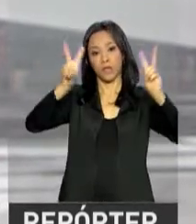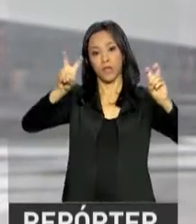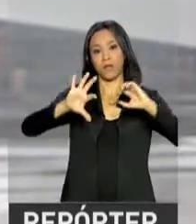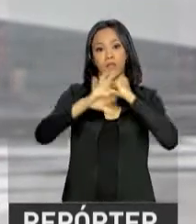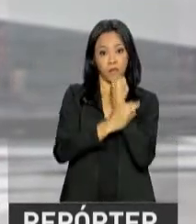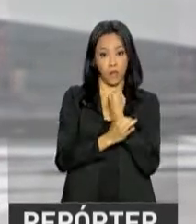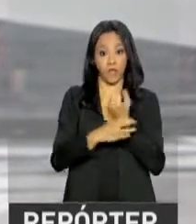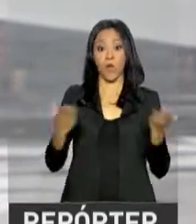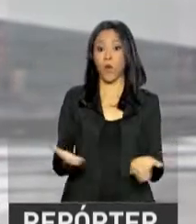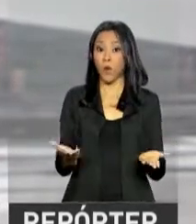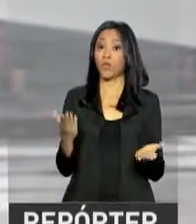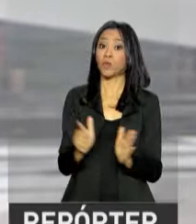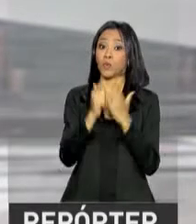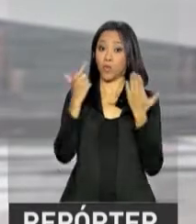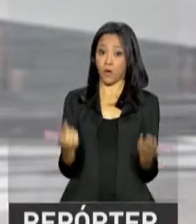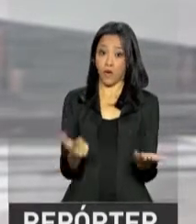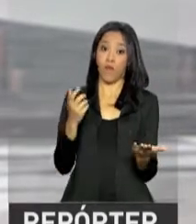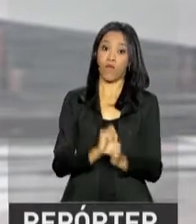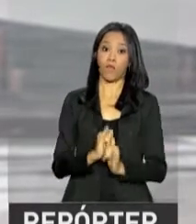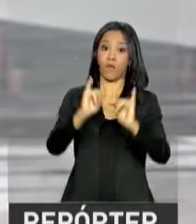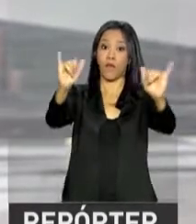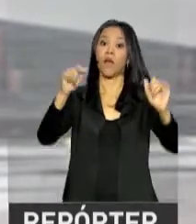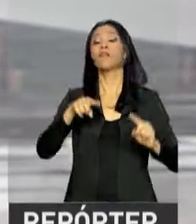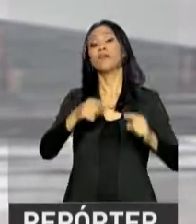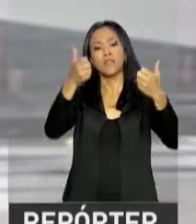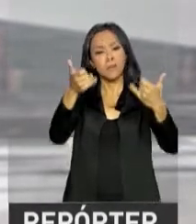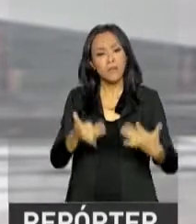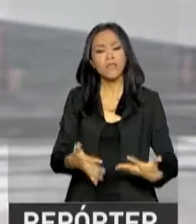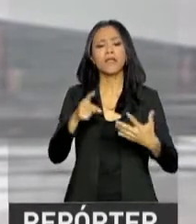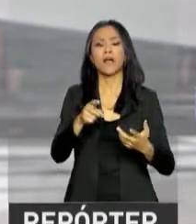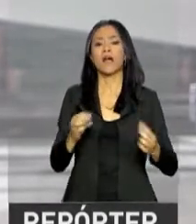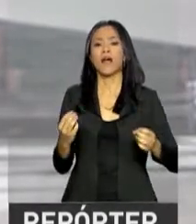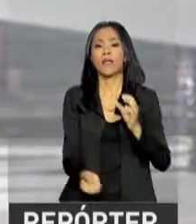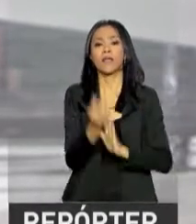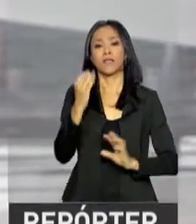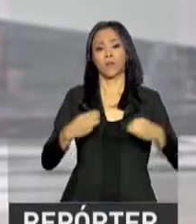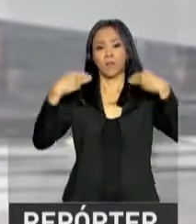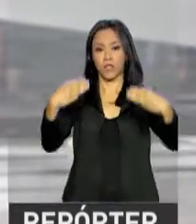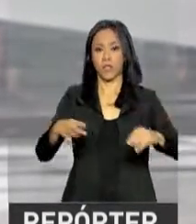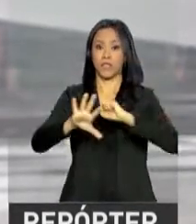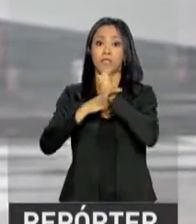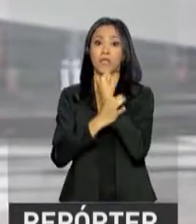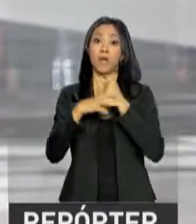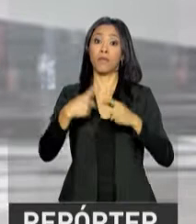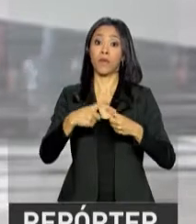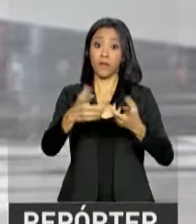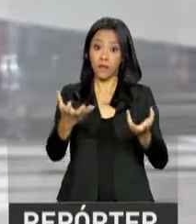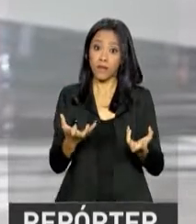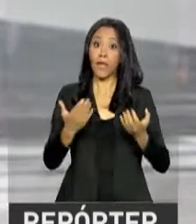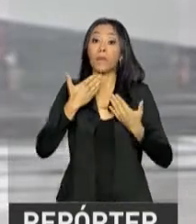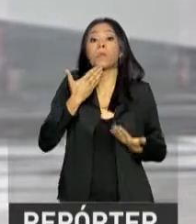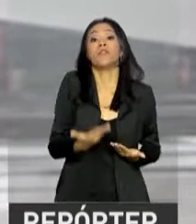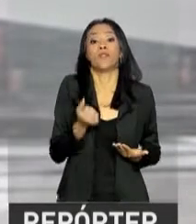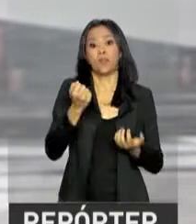folha de são paulo o presidente comenta a criação do ministério da segurança pública afirmando que há um clamor nacional por paz e que não